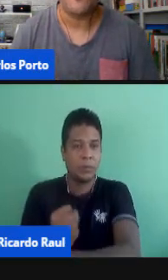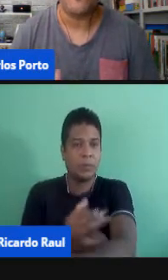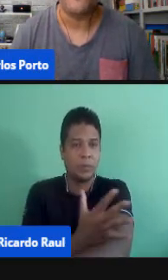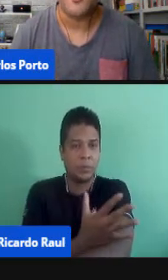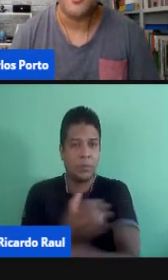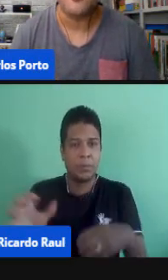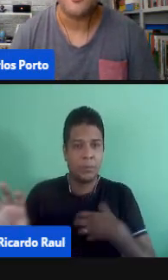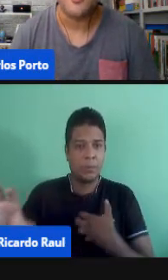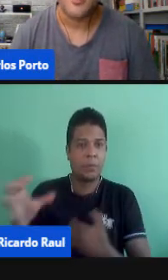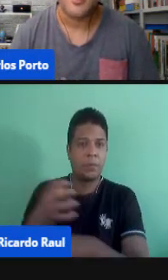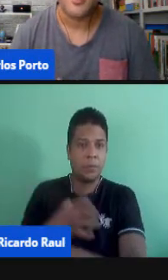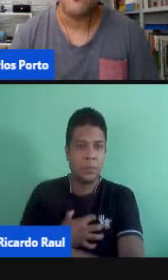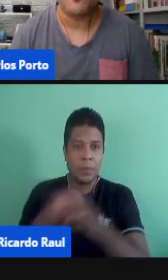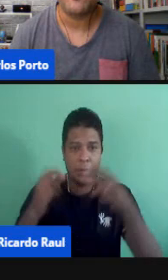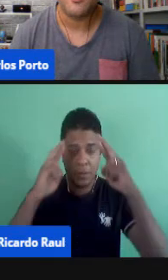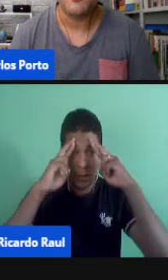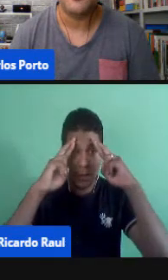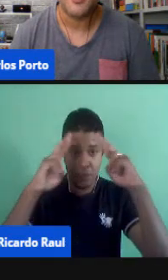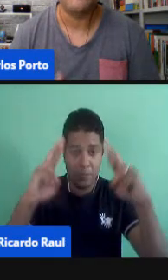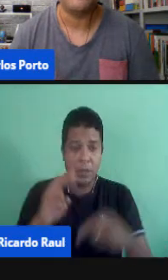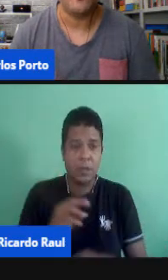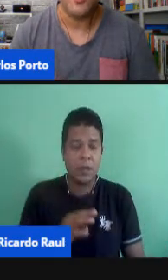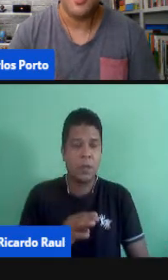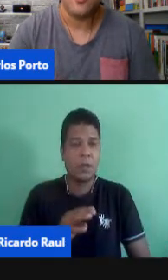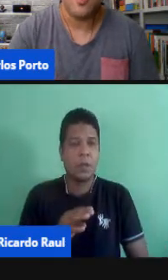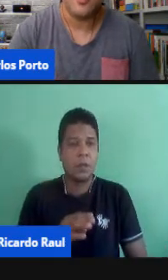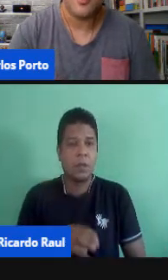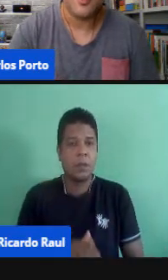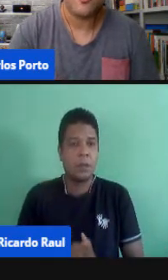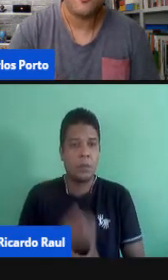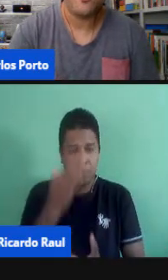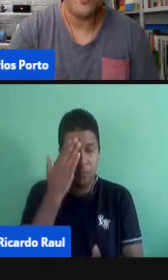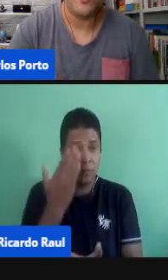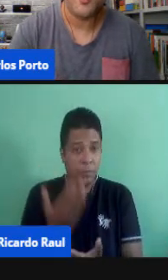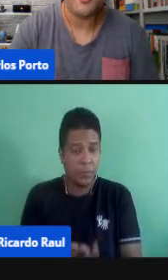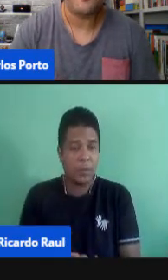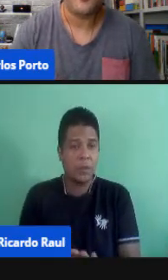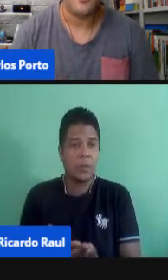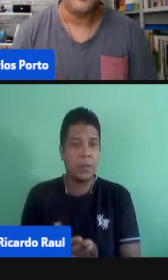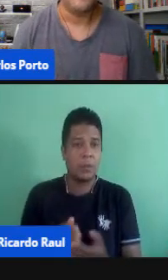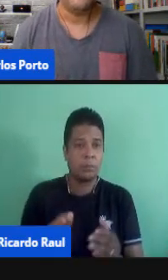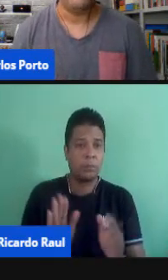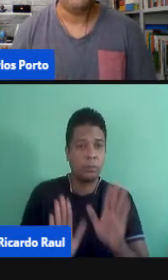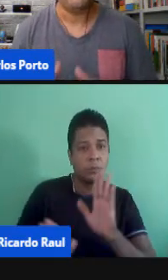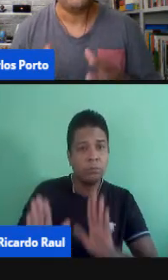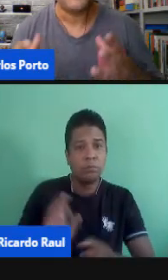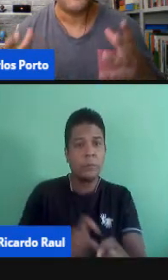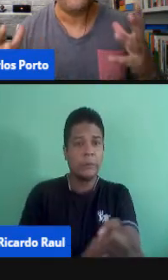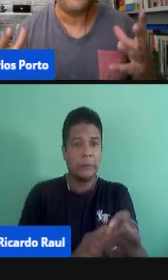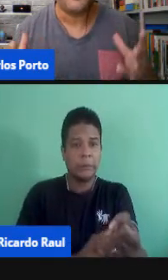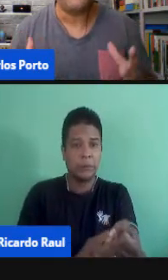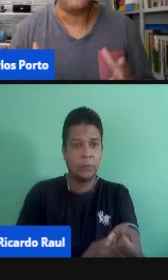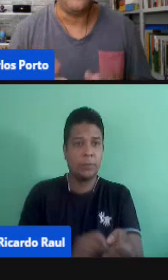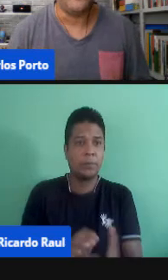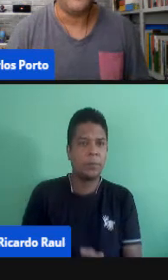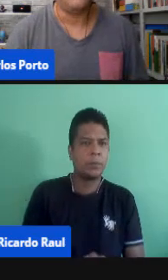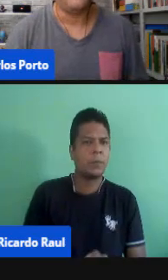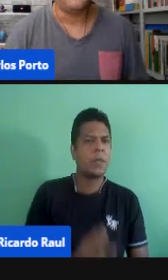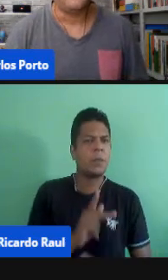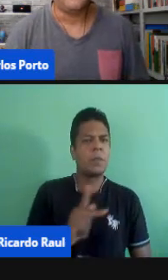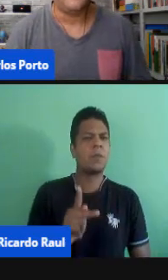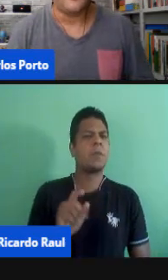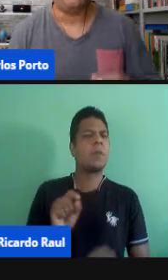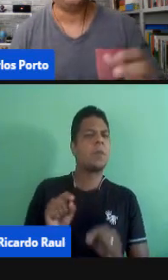respeito, a confiança, a responsabilidade, a tolerância ao estresse. Muito bem. Mas, professor Carlos, por que o